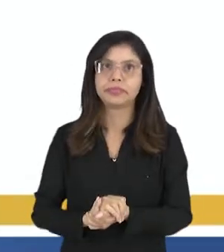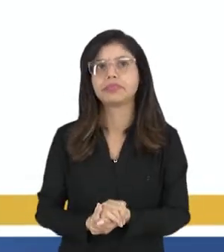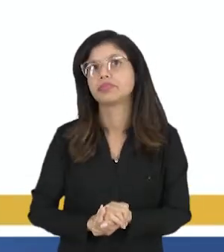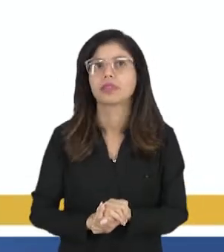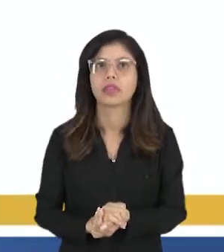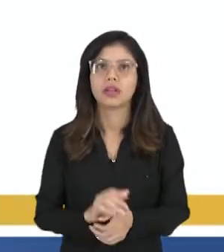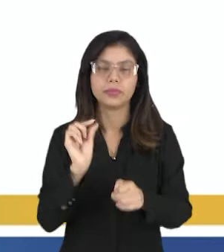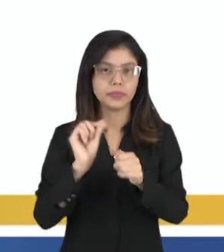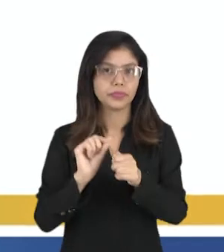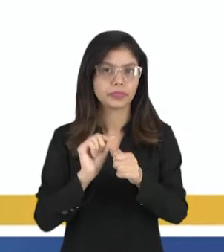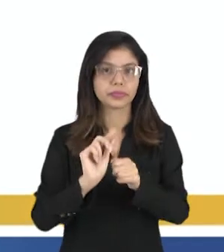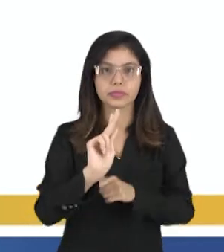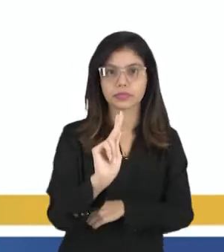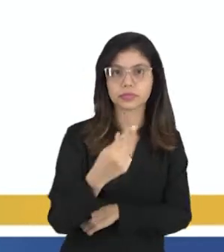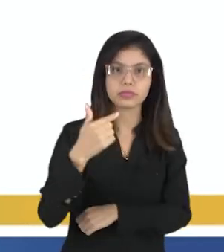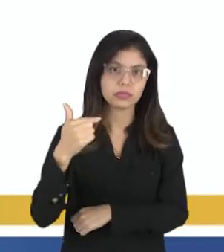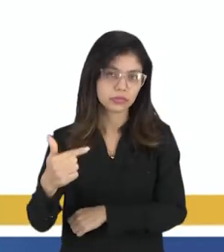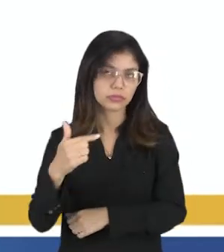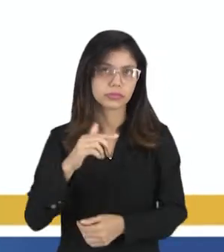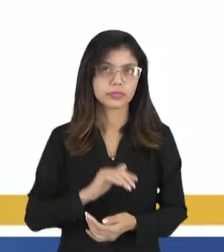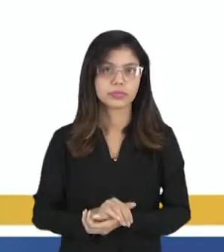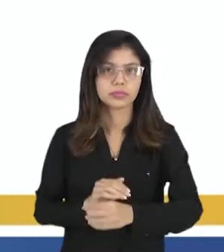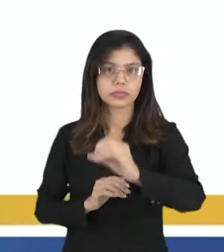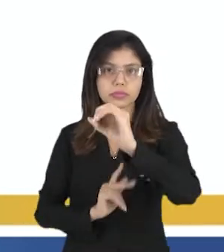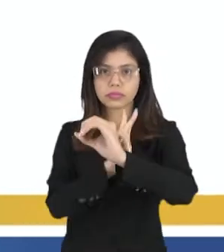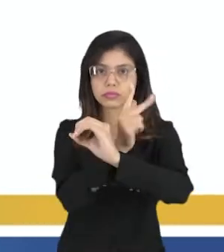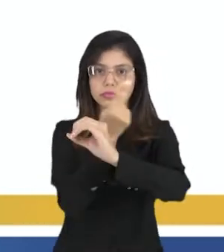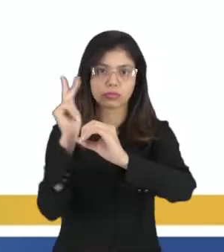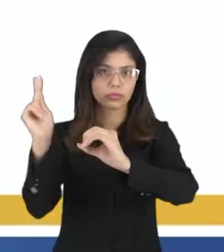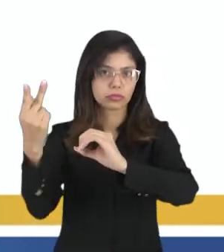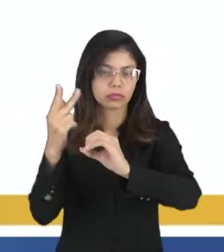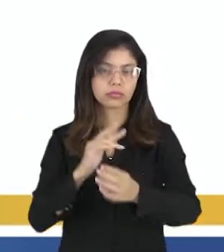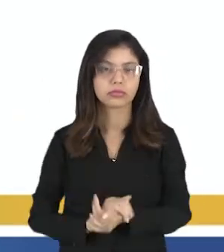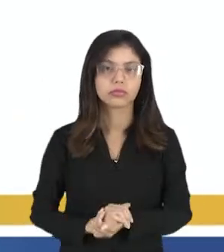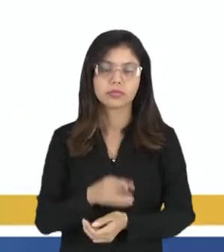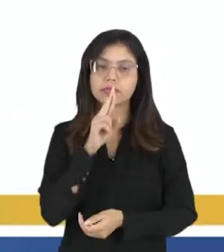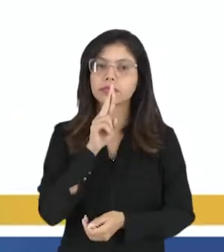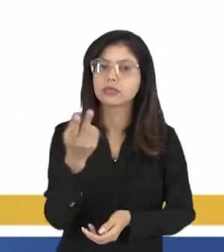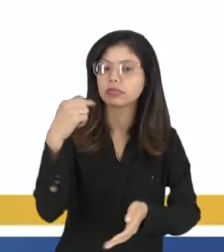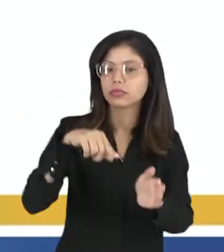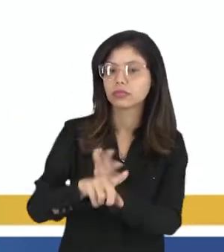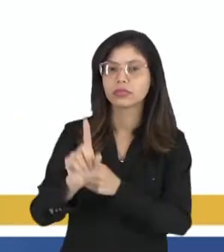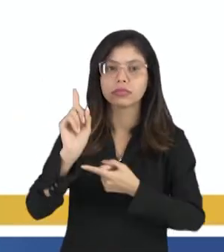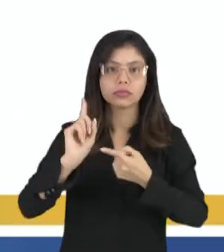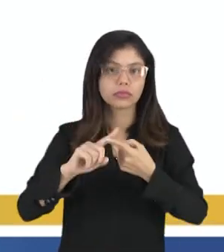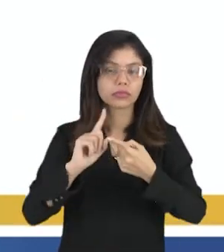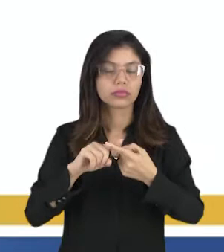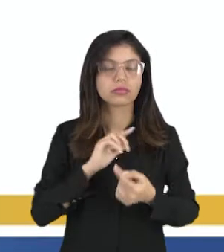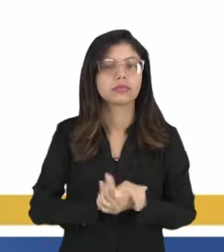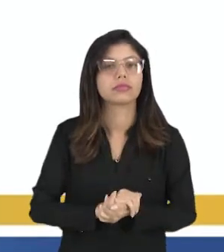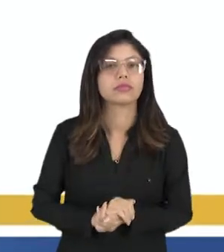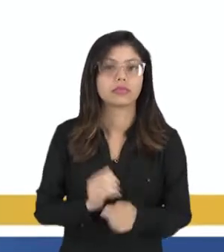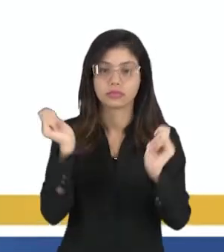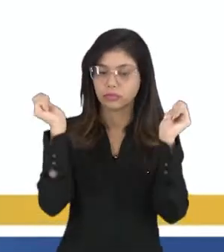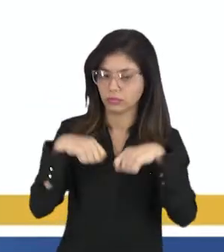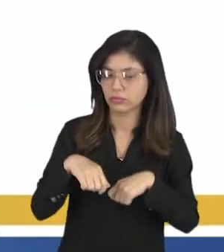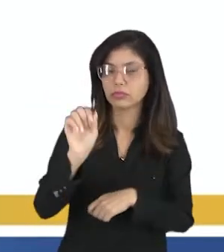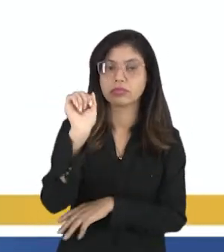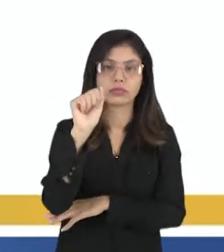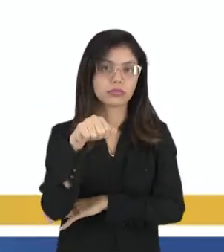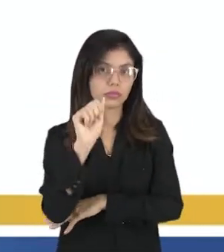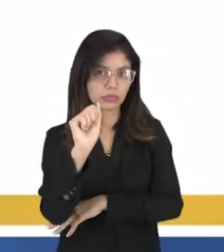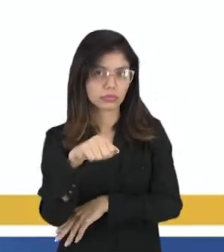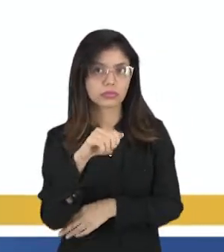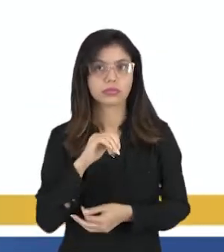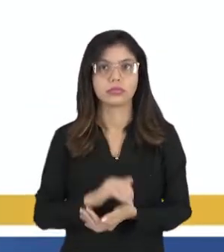oxigênio, formando outra substância. Então, respondendo à primeira pergunta, é possível sim,